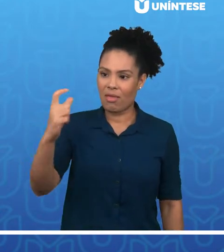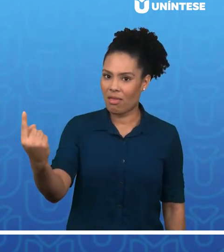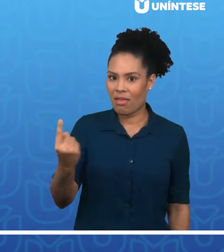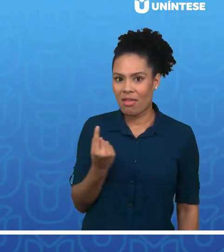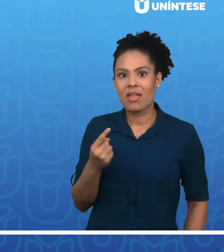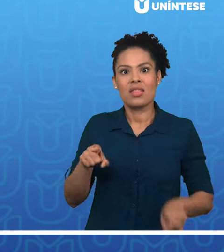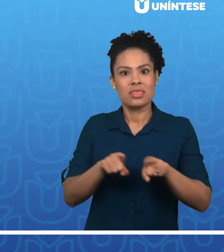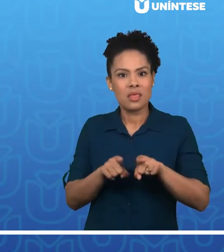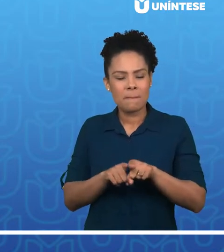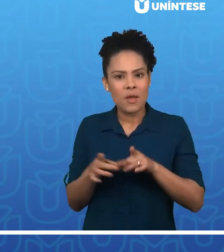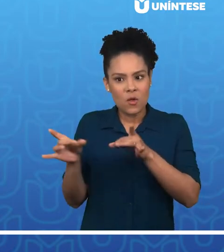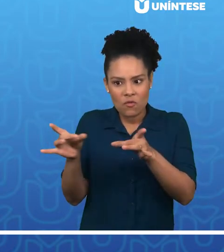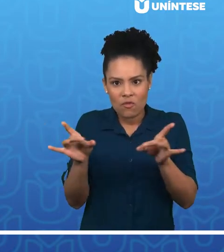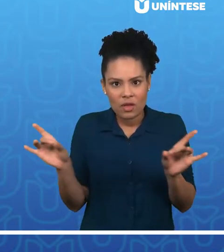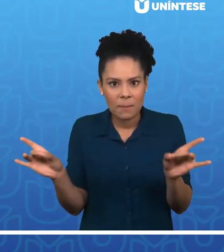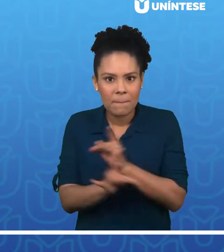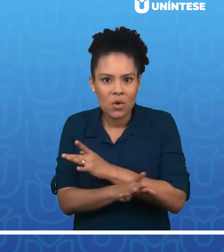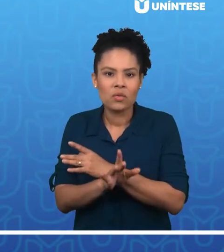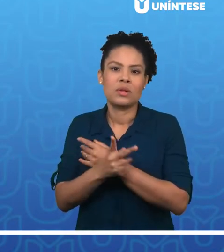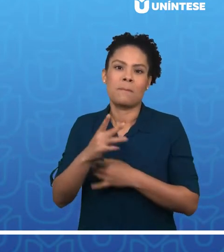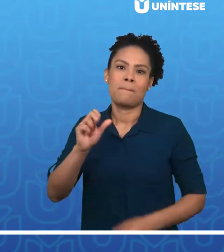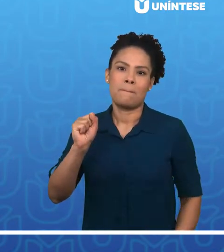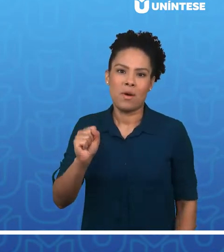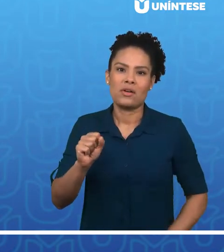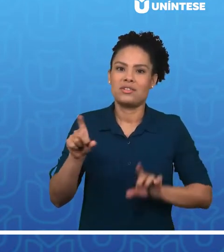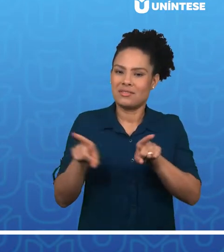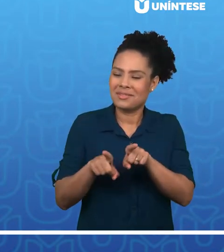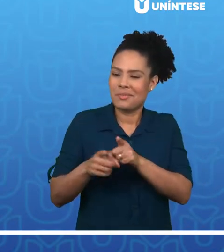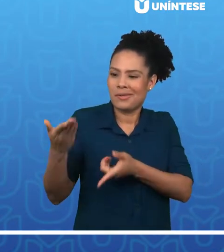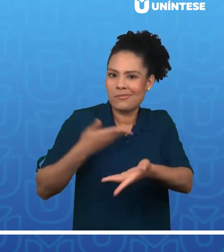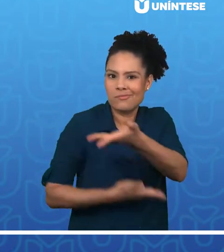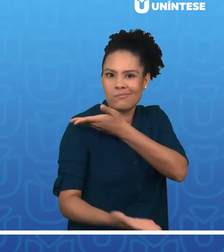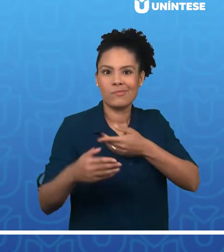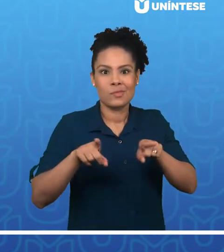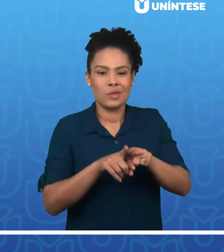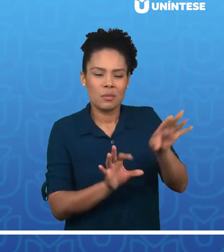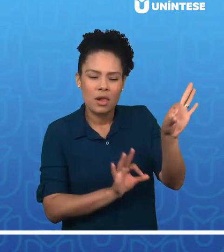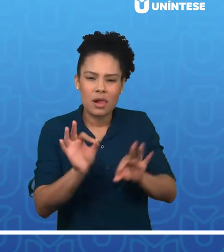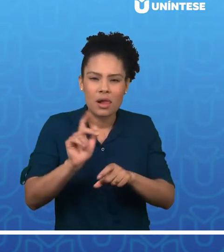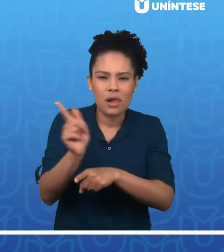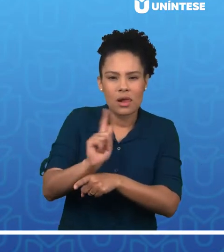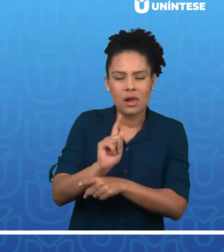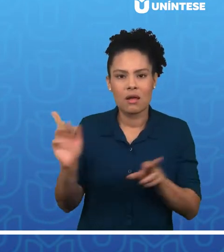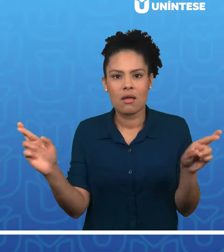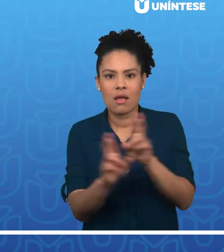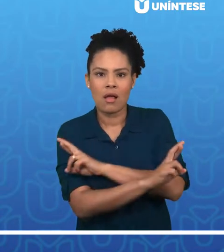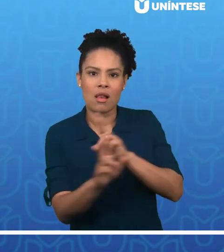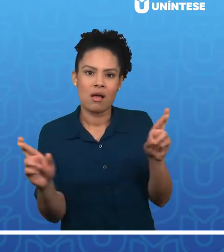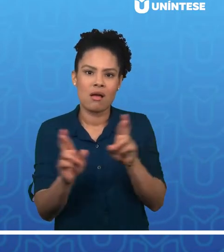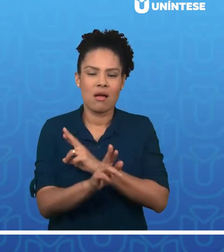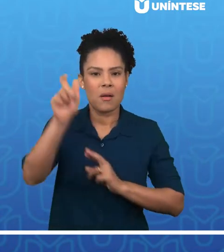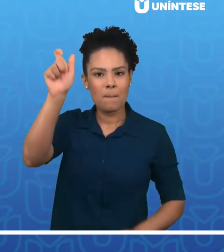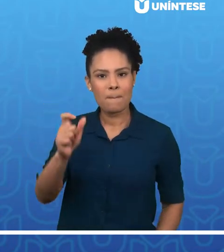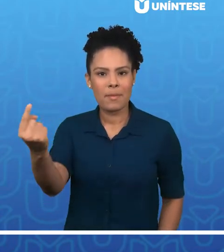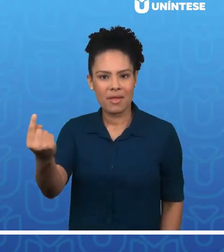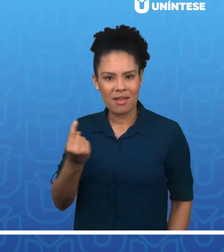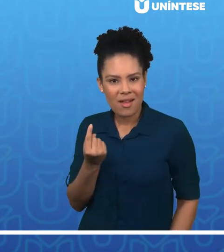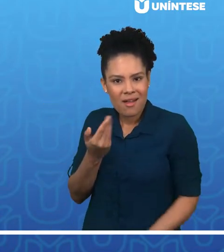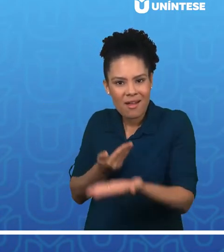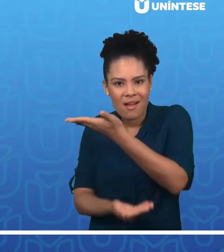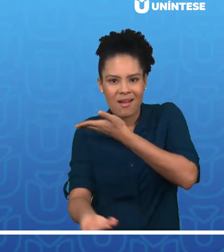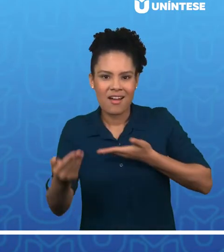realizar o pós-venda, gerenciar sistemas de informações relacionados à gestão comercial e ao gerenciamento do